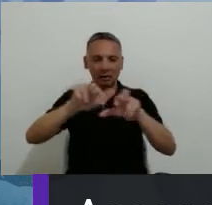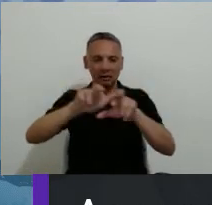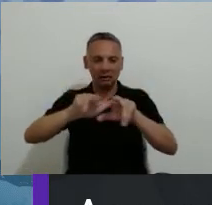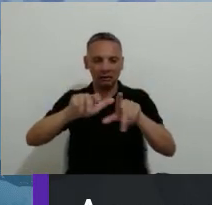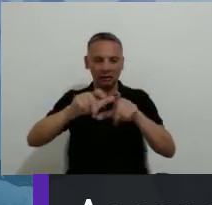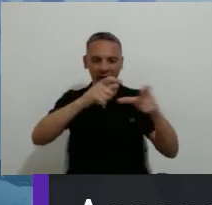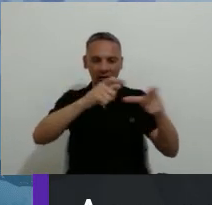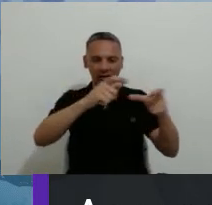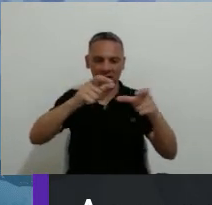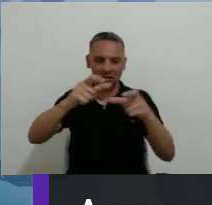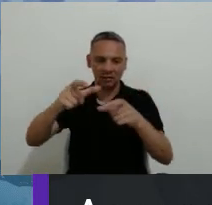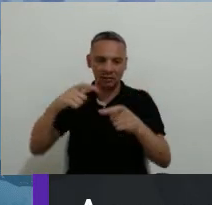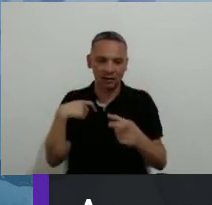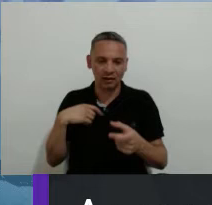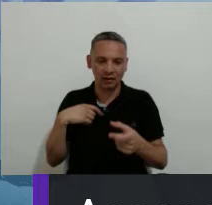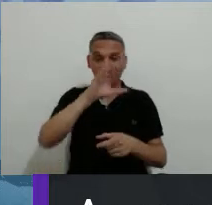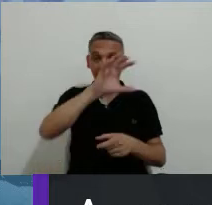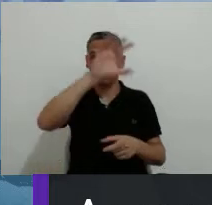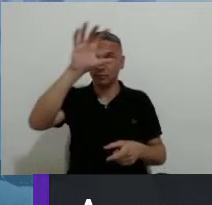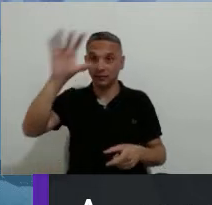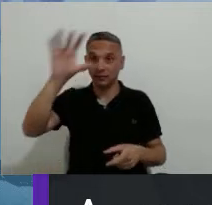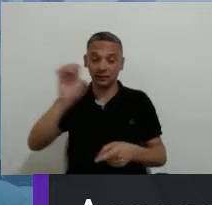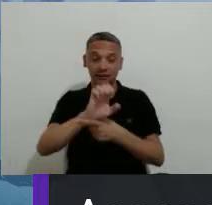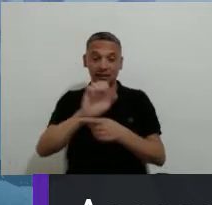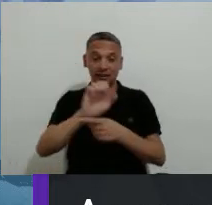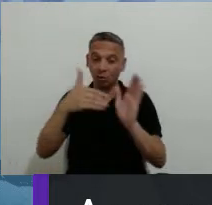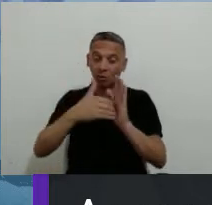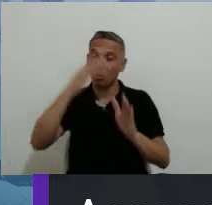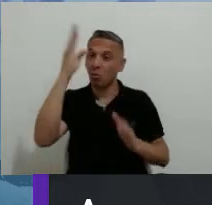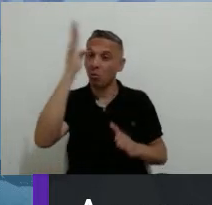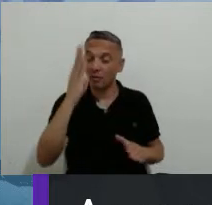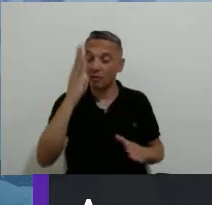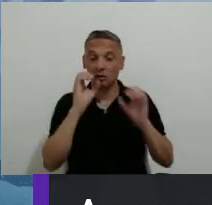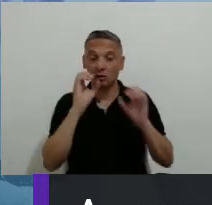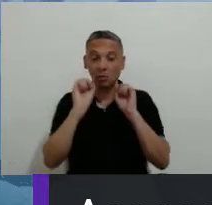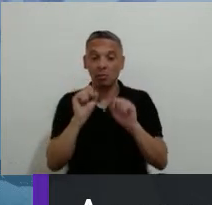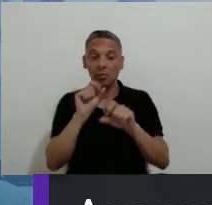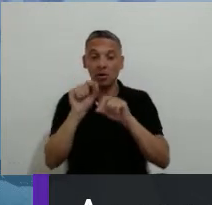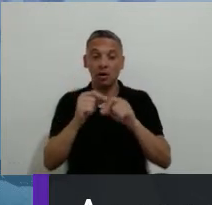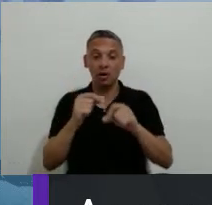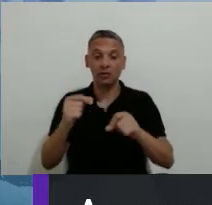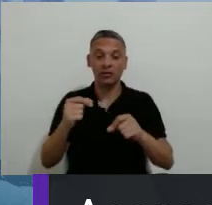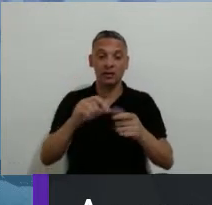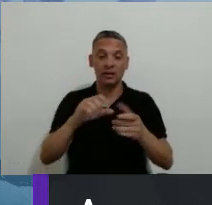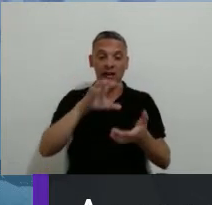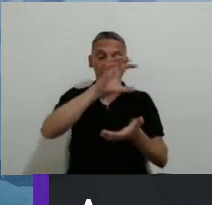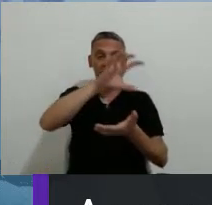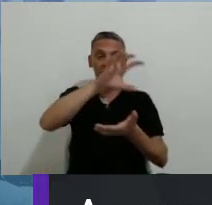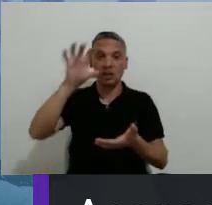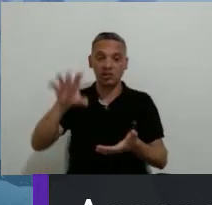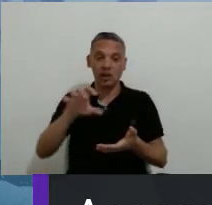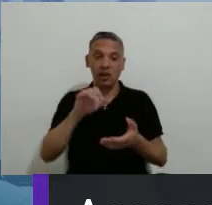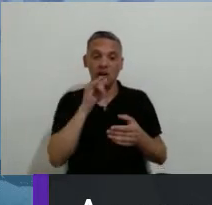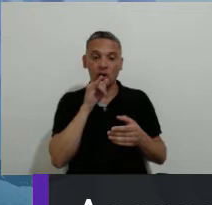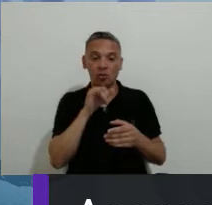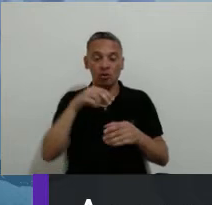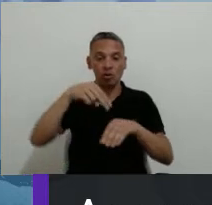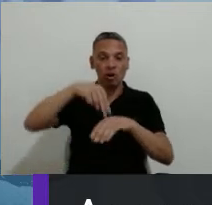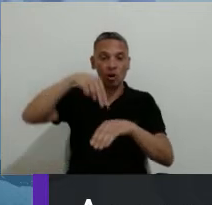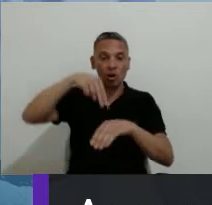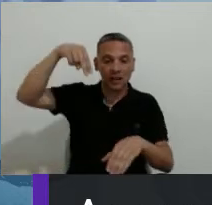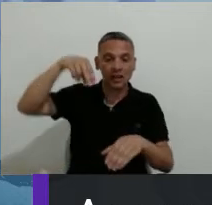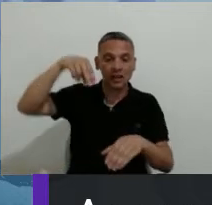níveis da federação. A gente pode pesquisar pelo Brasil, a gente pode pesquisar para as regiões, né? Aqui tem um exemplo do Nordeste. Nós